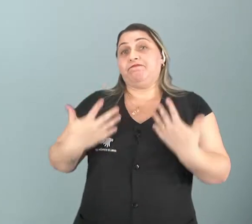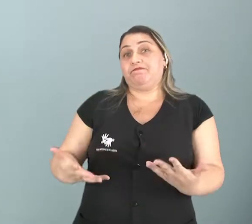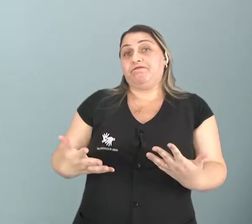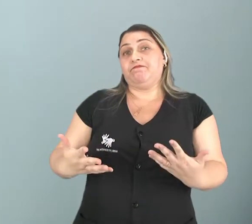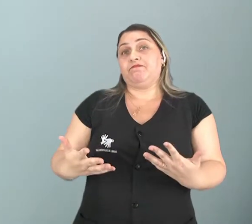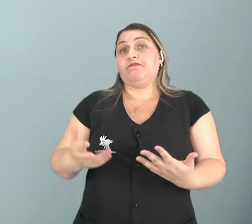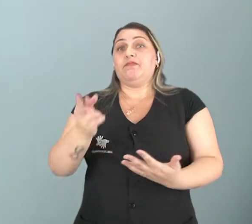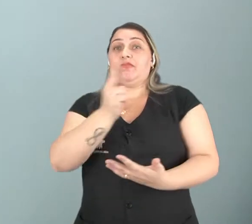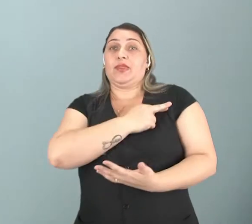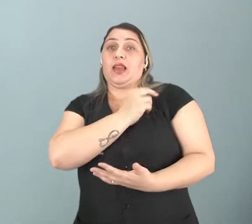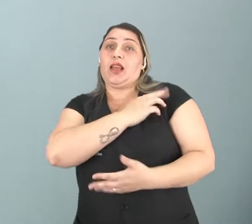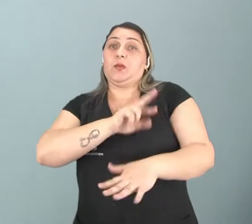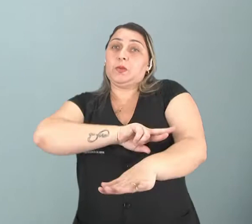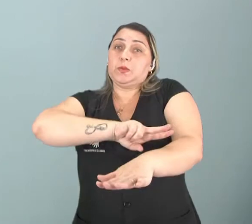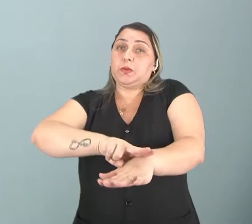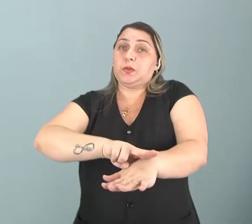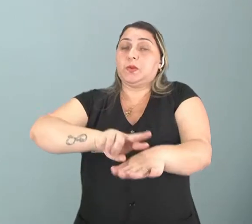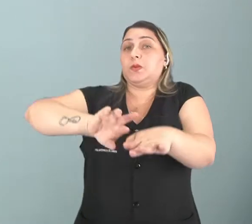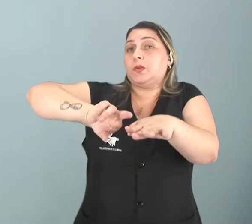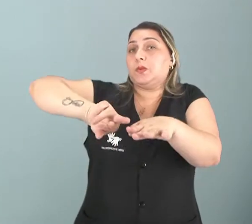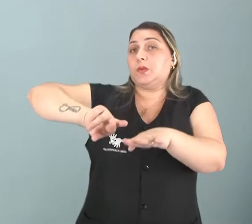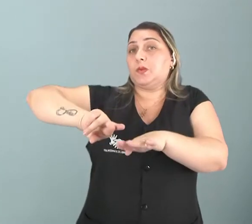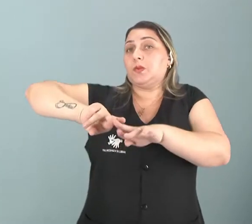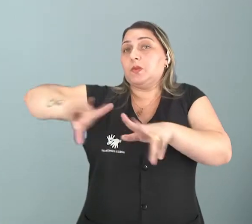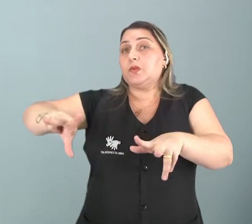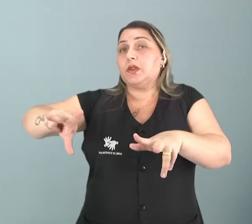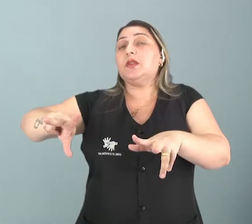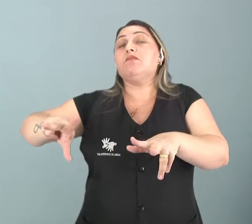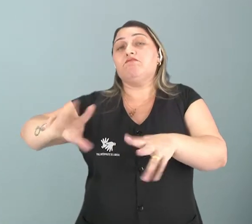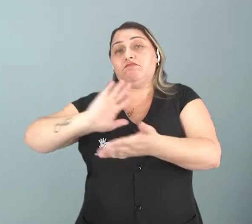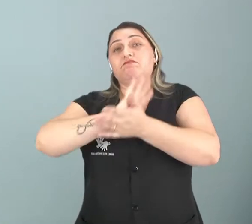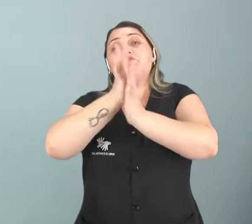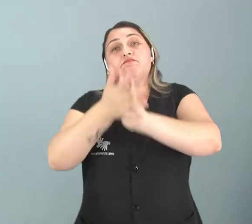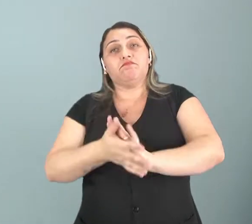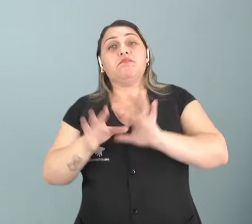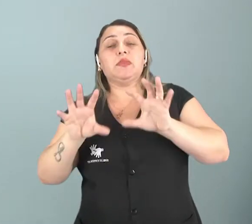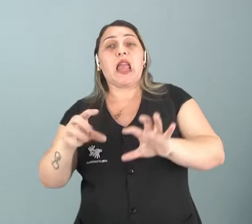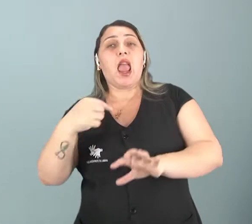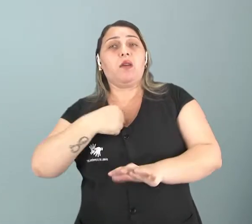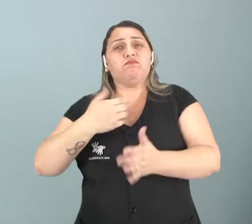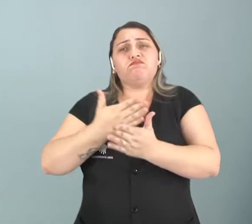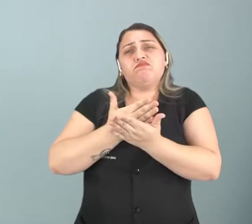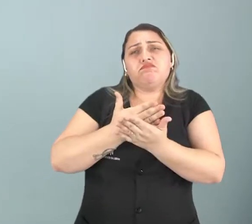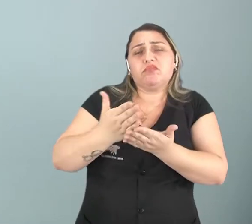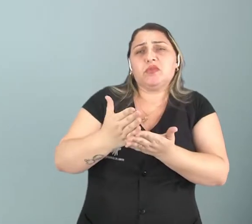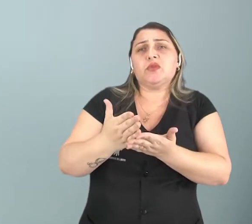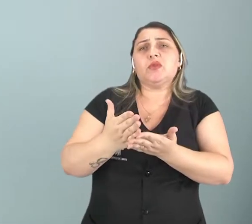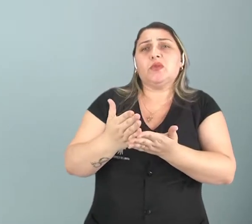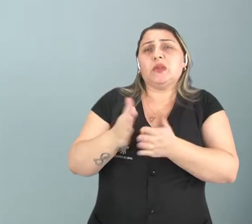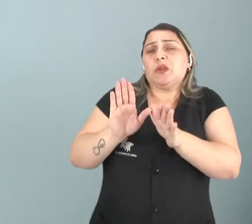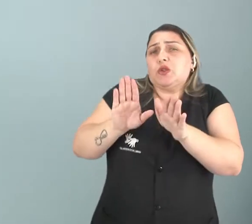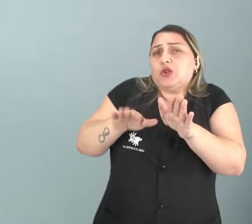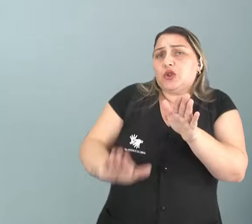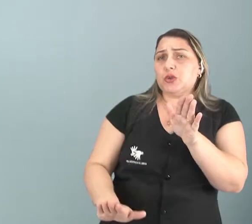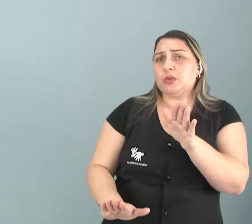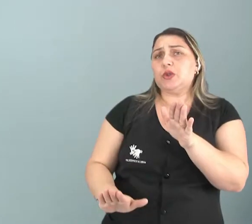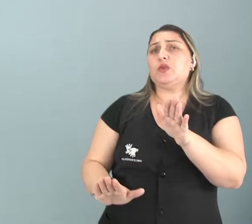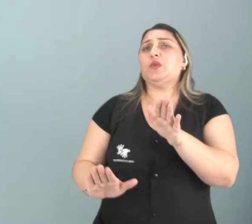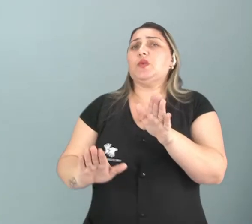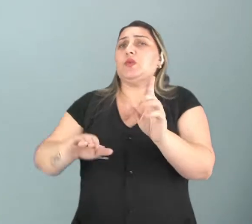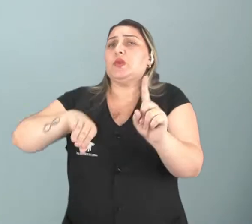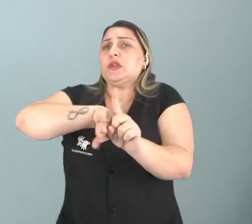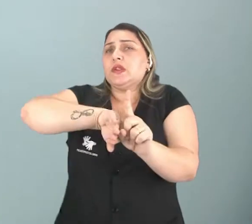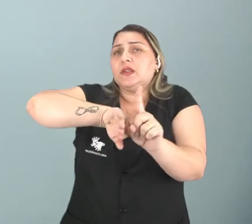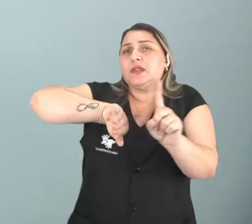em raças inferiores, pessoas inferiores. Então a discriminação é isso, quando eu começo a diminuir, a